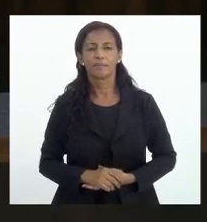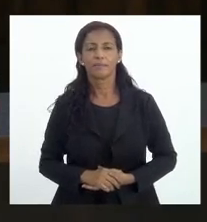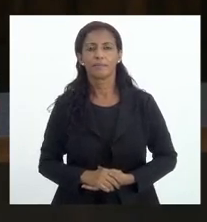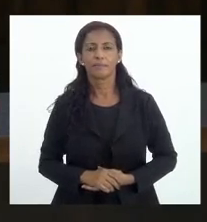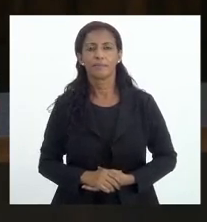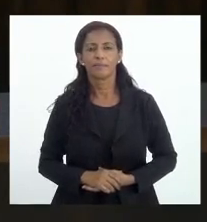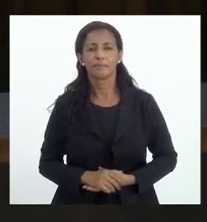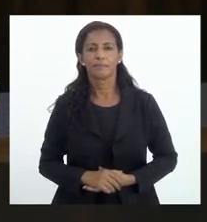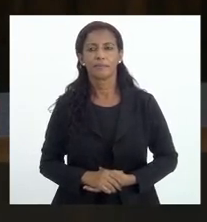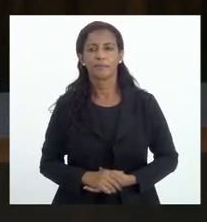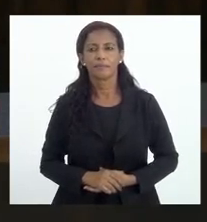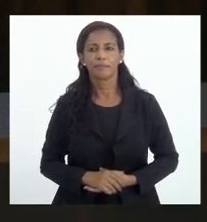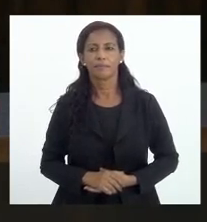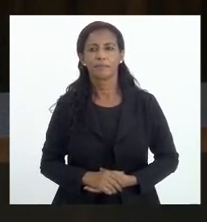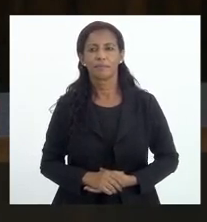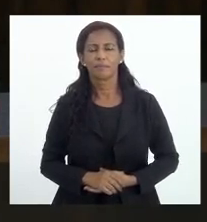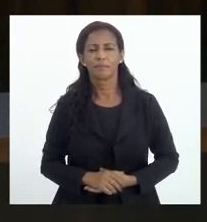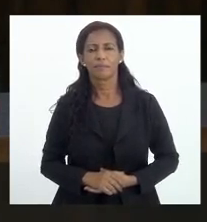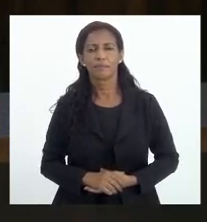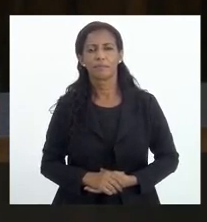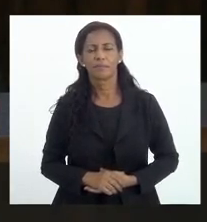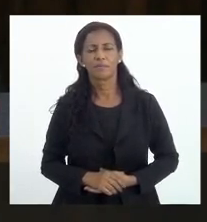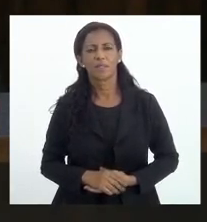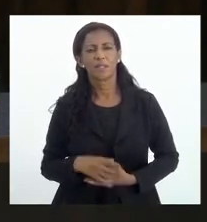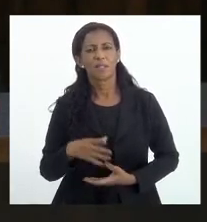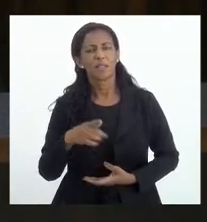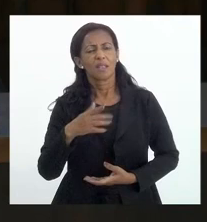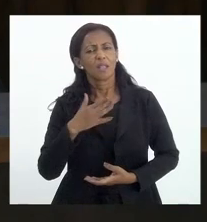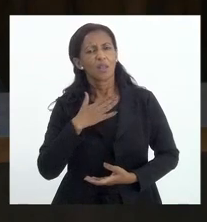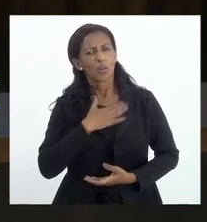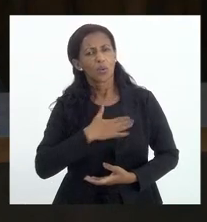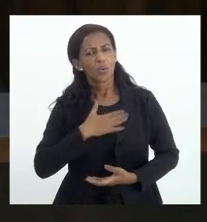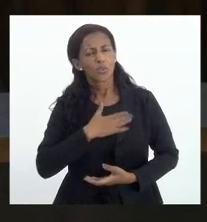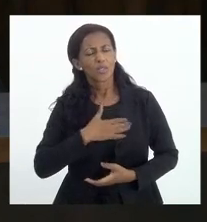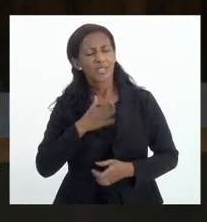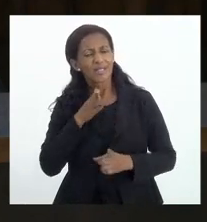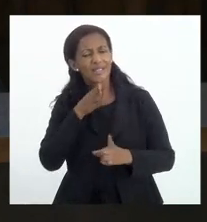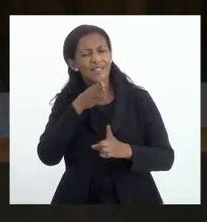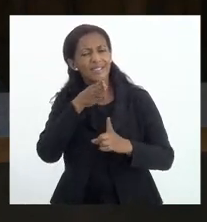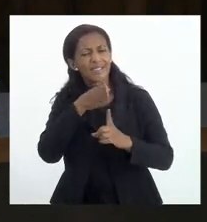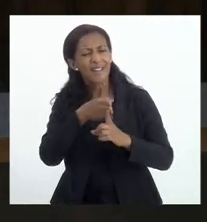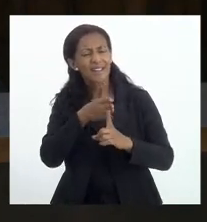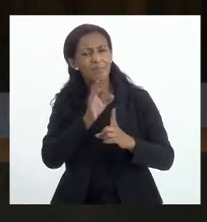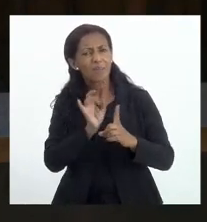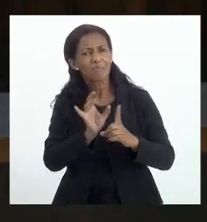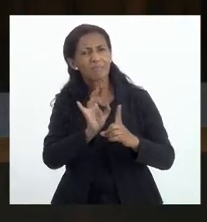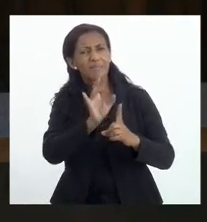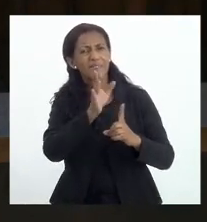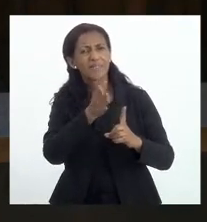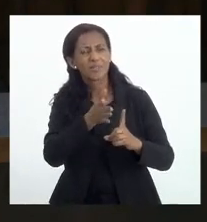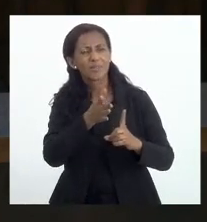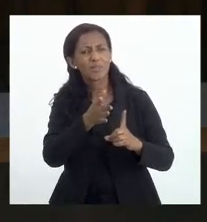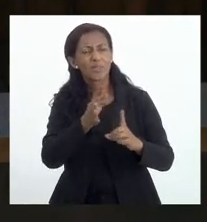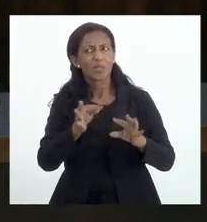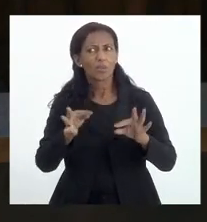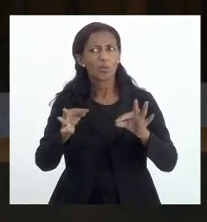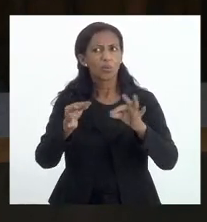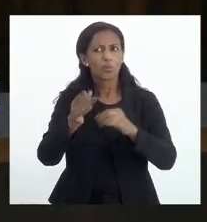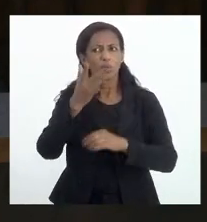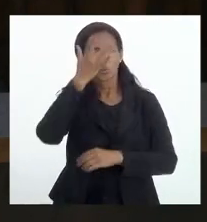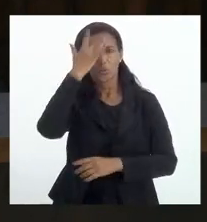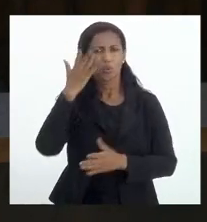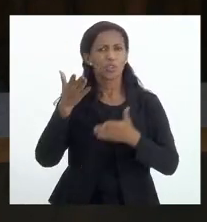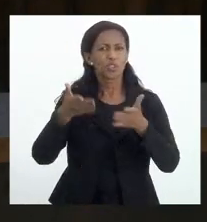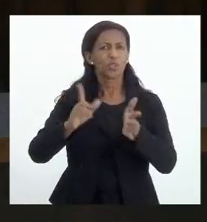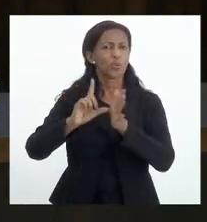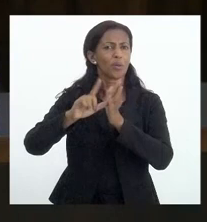Vossa Excelência entrar mais no aspecto das exceções, que não ficou muito claro, sobretudo para aqueles deputados que